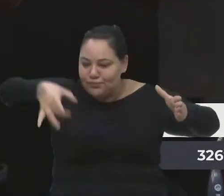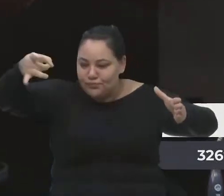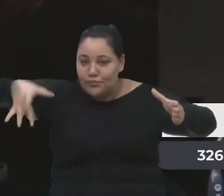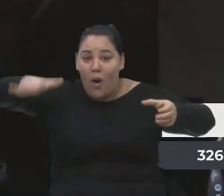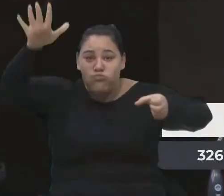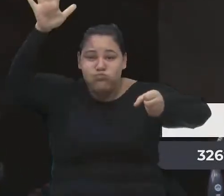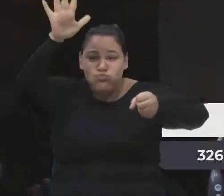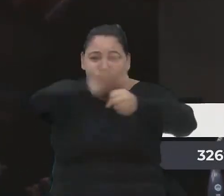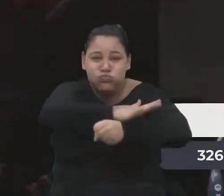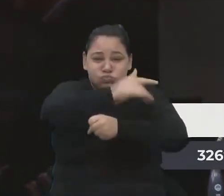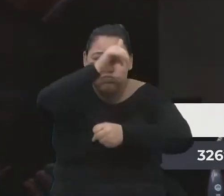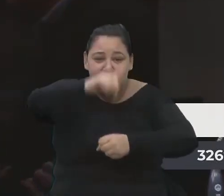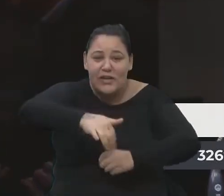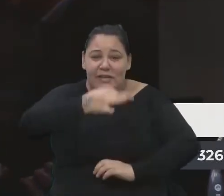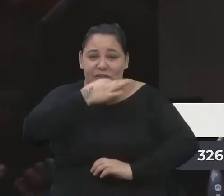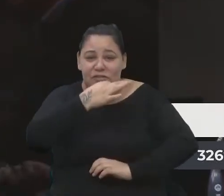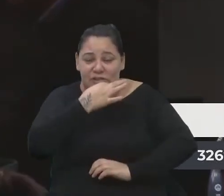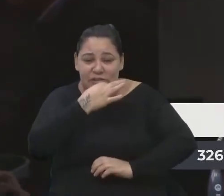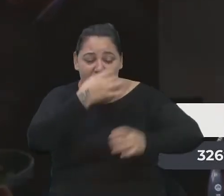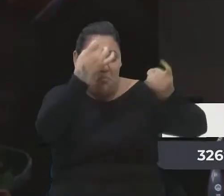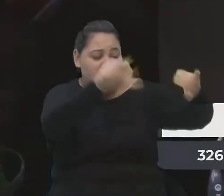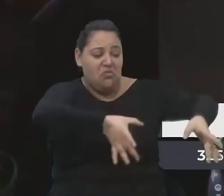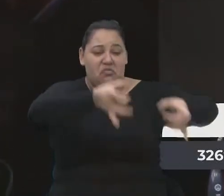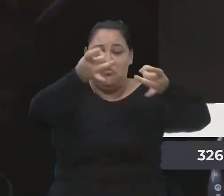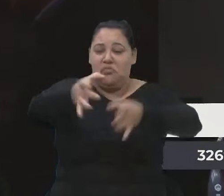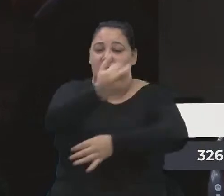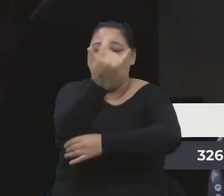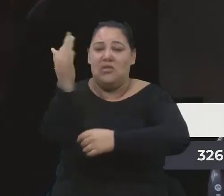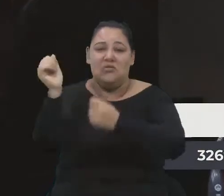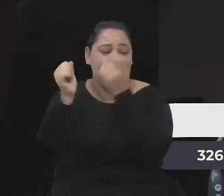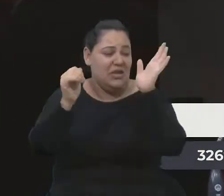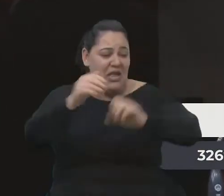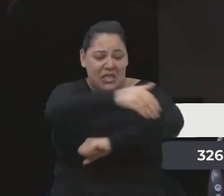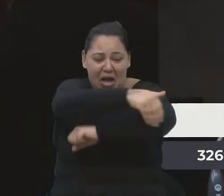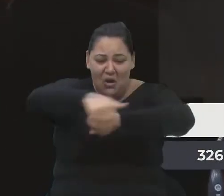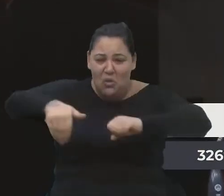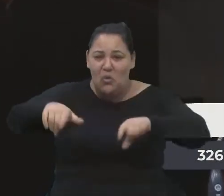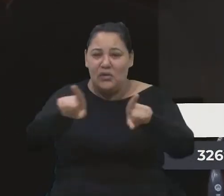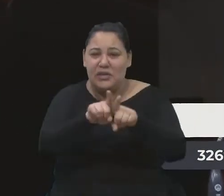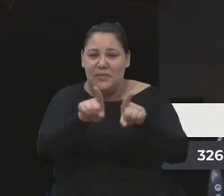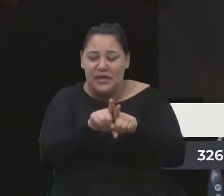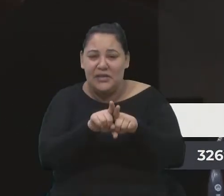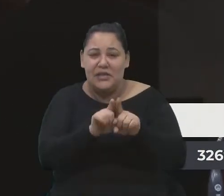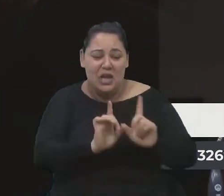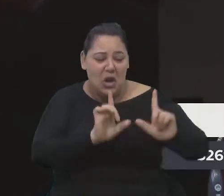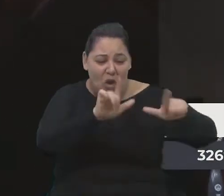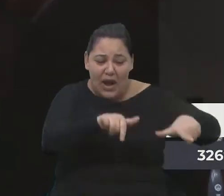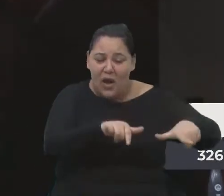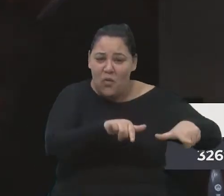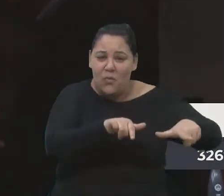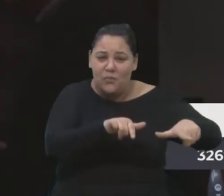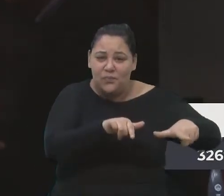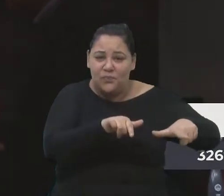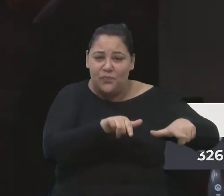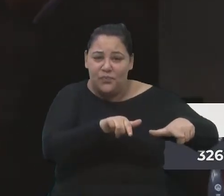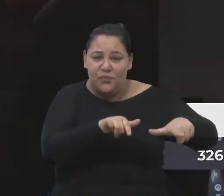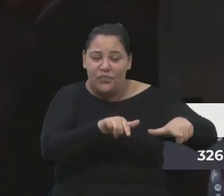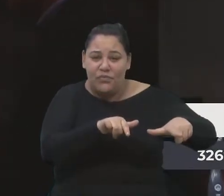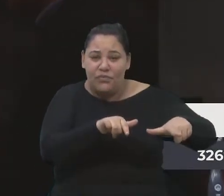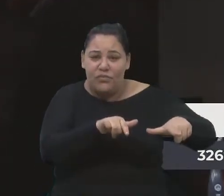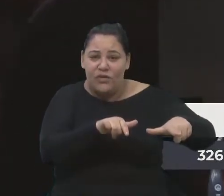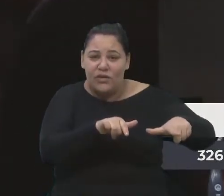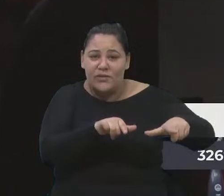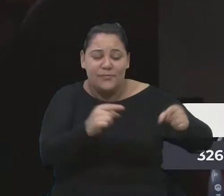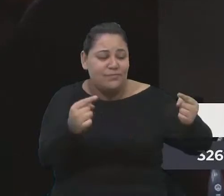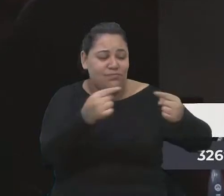entulhos, entulhos jogados na natureza, na beira de estrada, entulhos em aterros clandestinos. Isso tudo pode ser solucionado. E